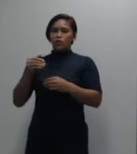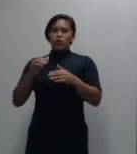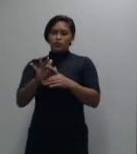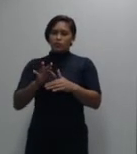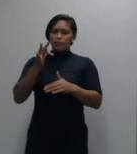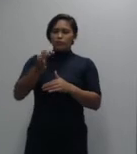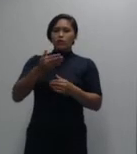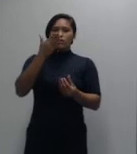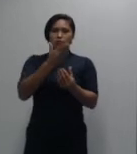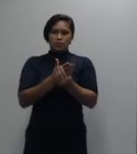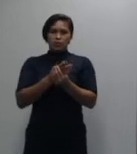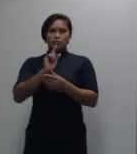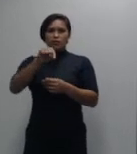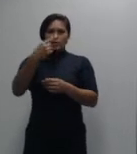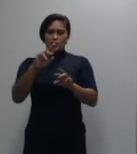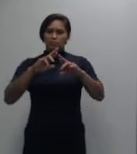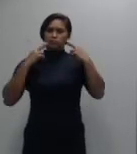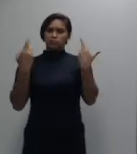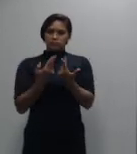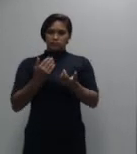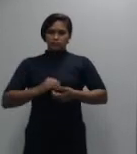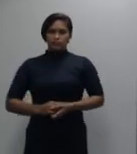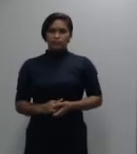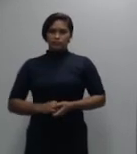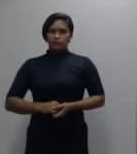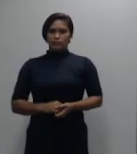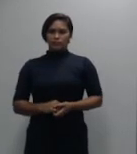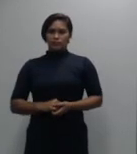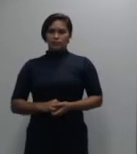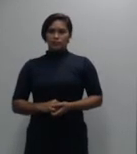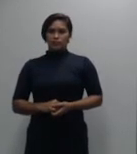asas processo para a próxima seção 1